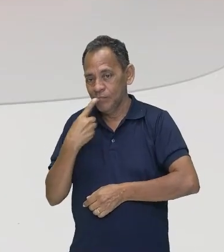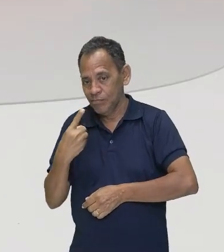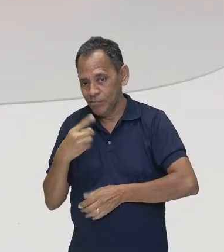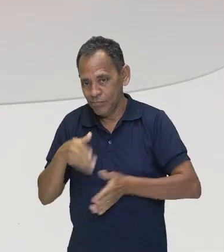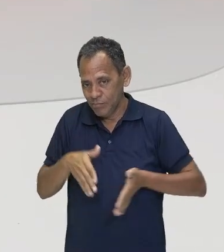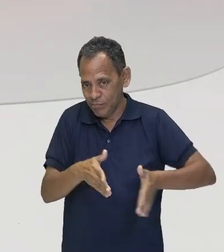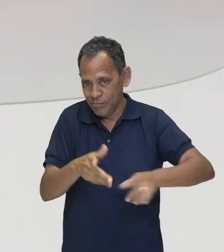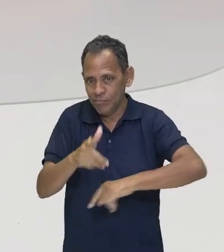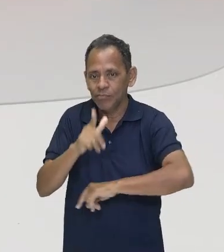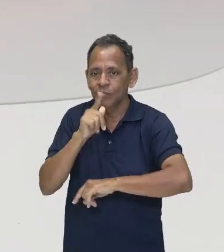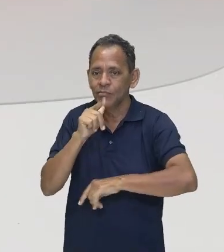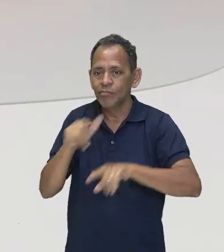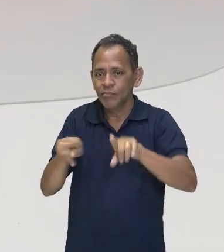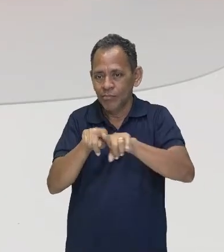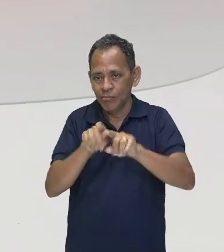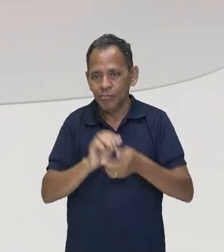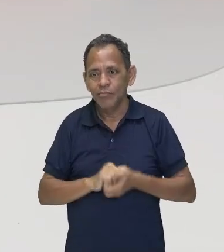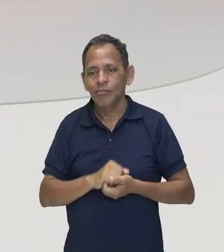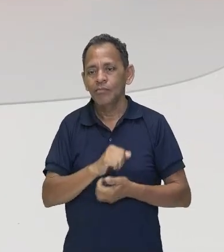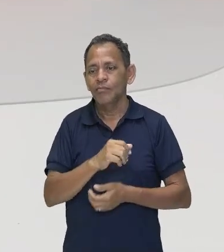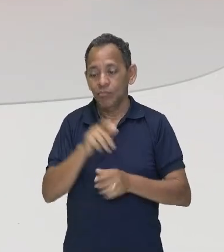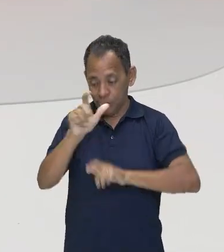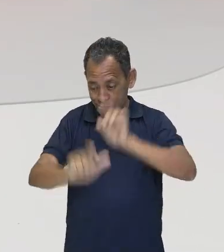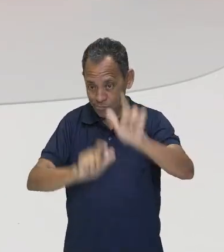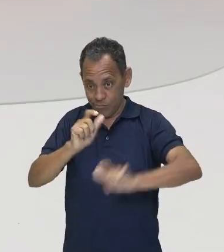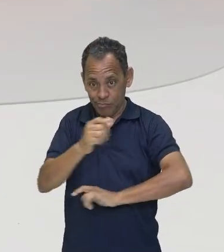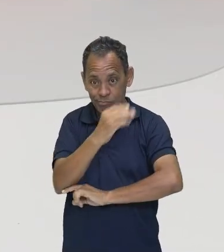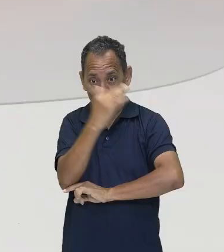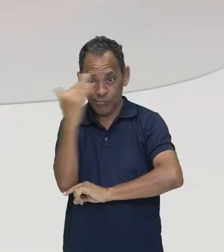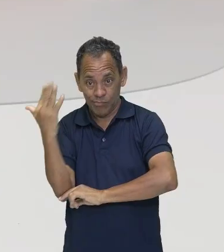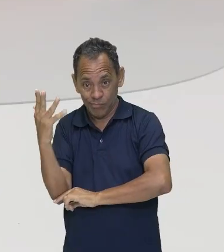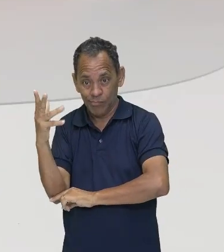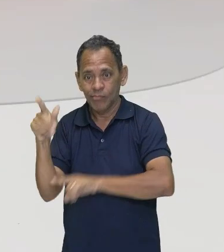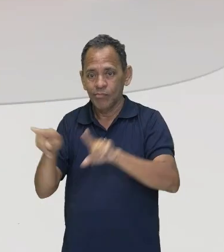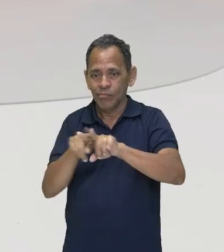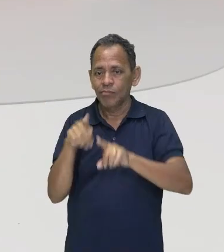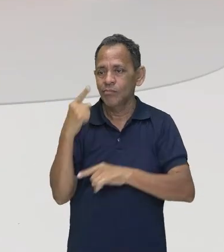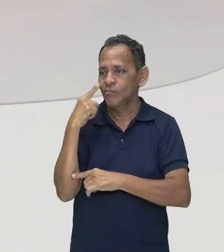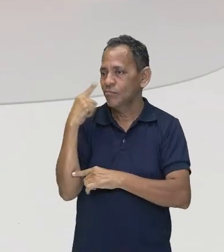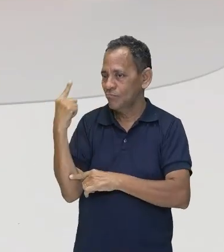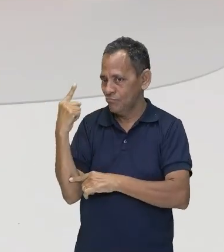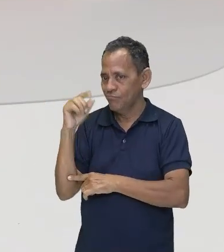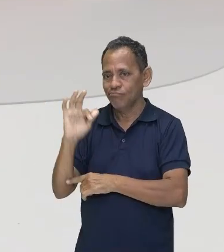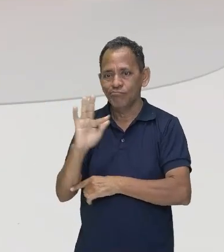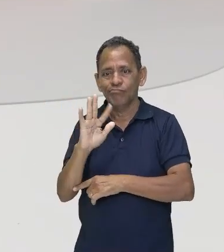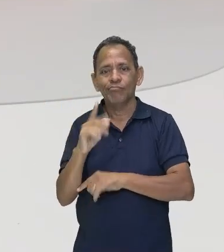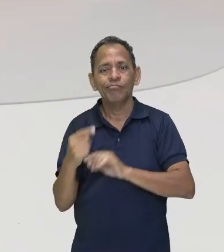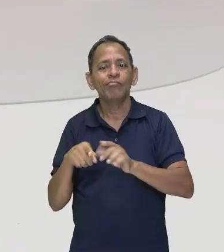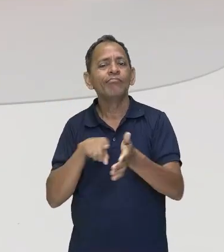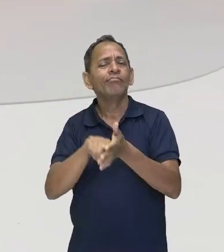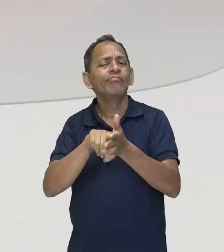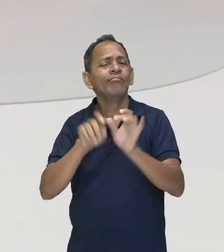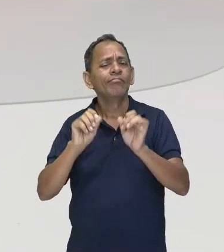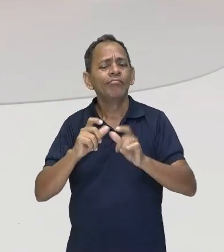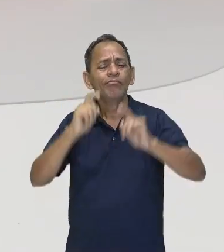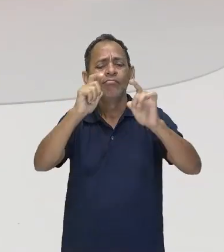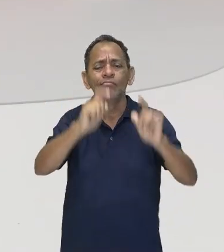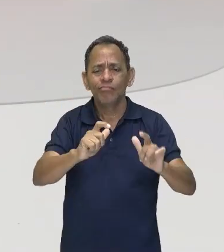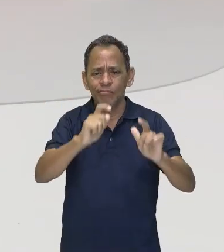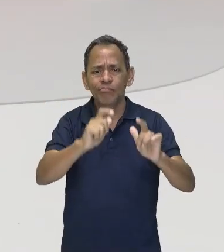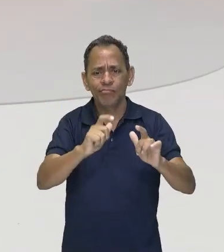da floresta, como nós podemos observar aqui nessas imagens. Então vamos verificar onde que há